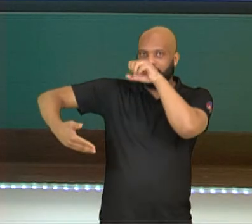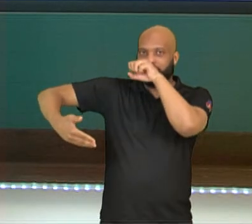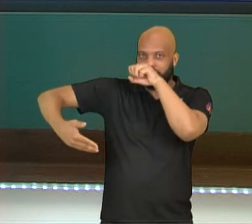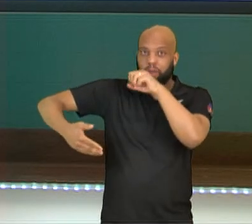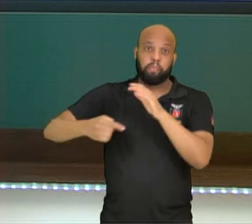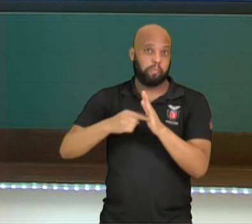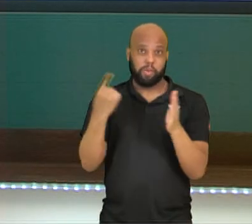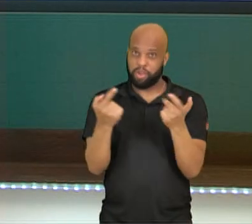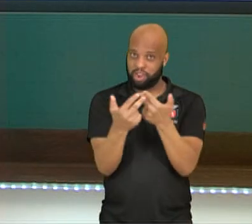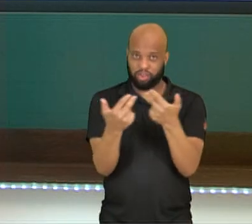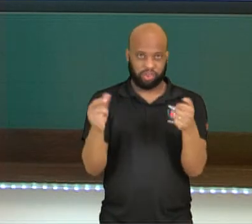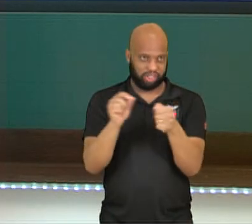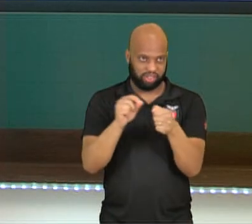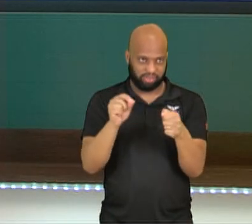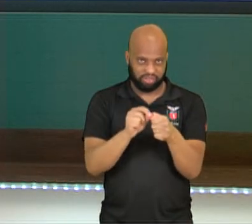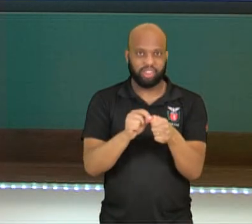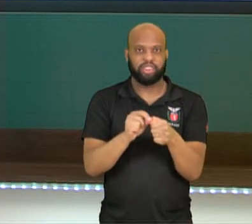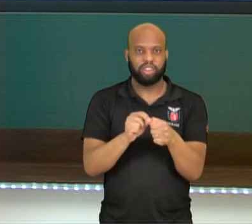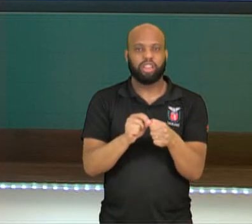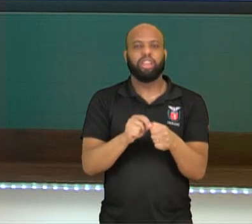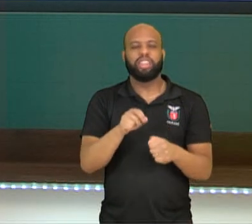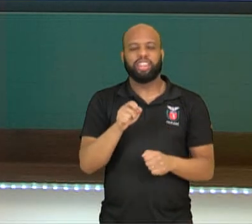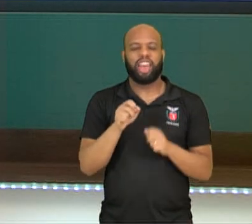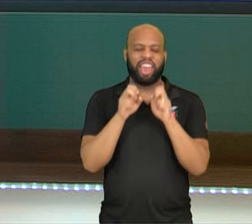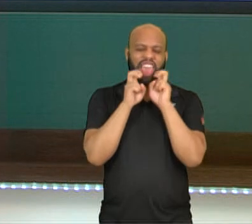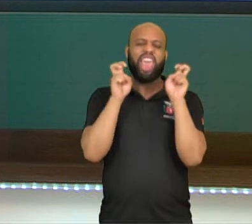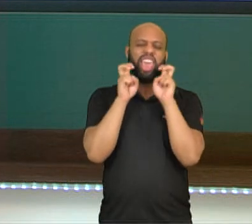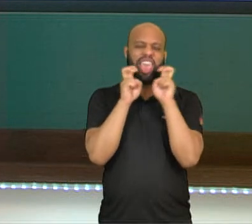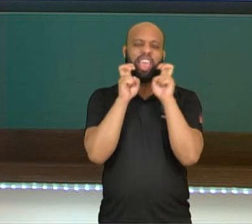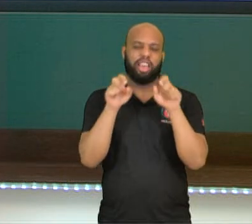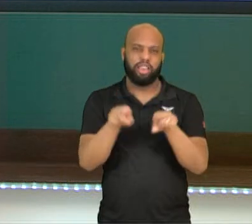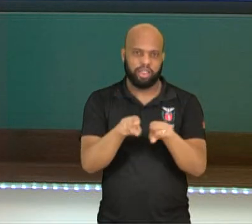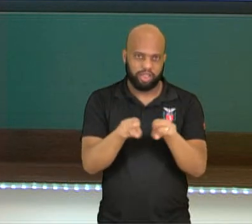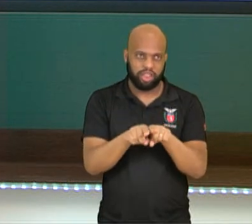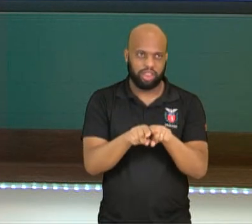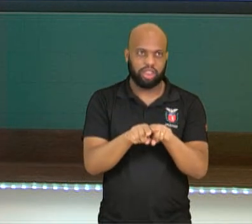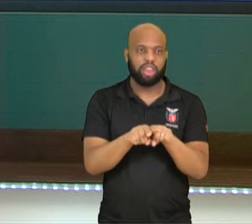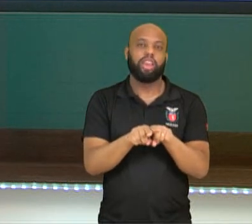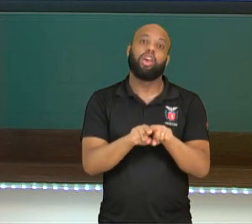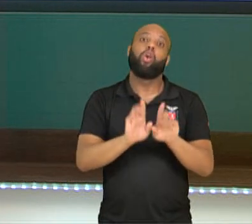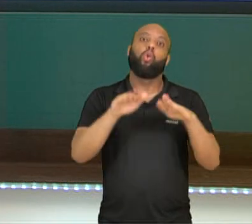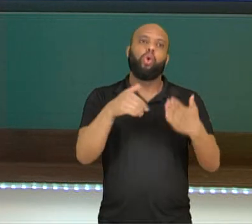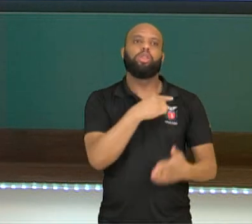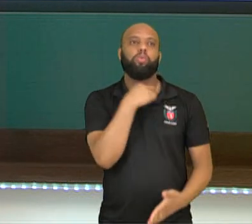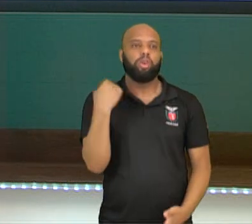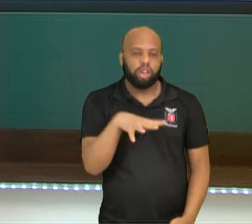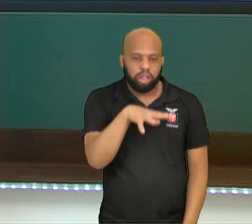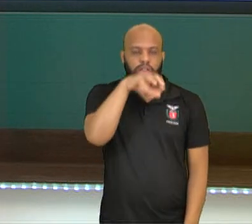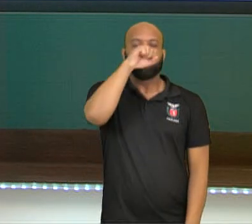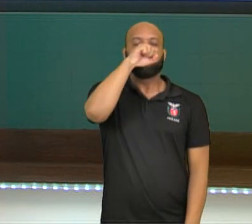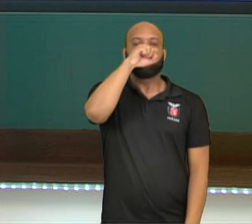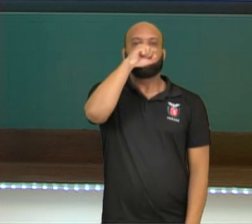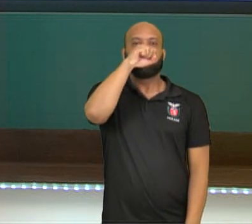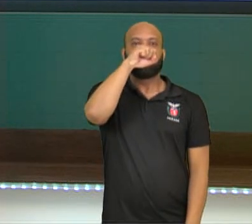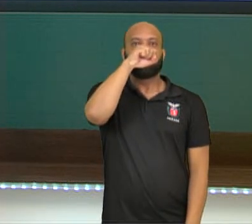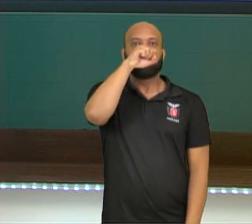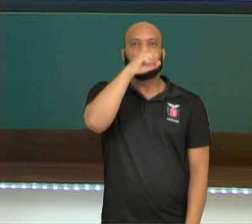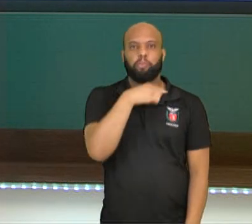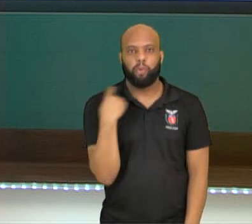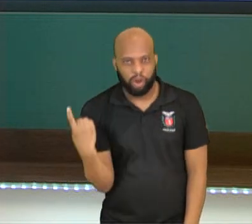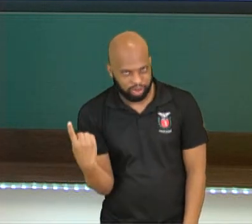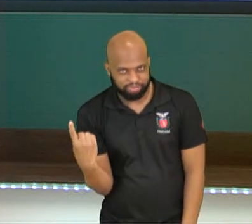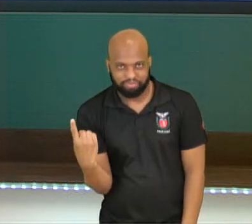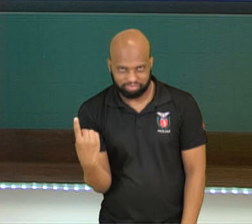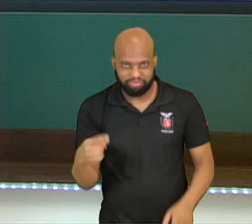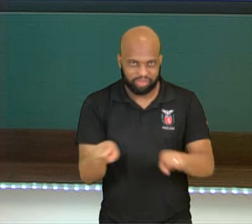é respirar. Normalmente ele dá até aquela choradinha, né? E vai ser o nosso último ato de vida, nosso último momento de vida, vai ser